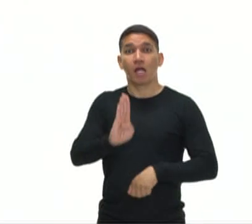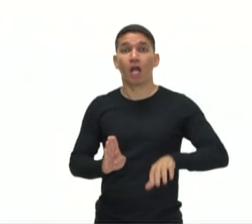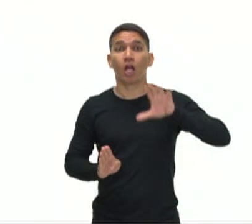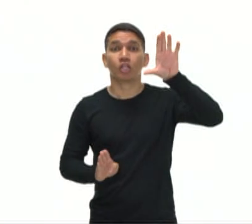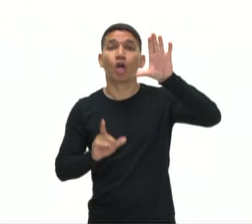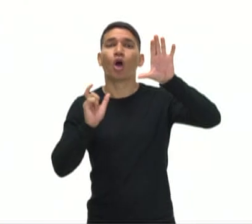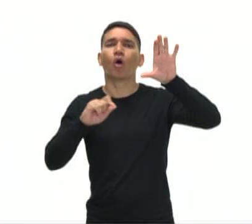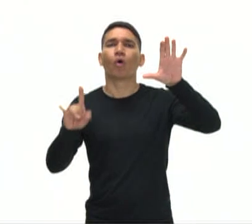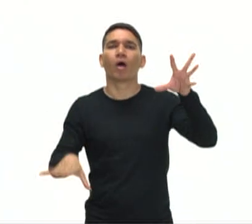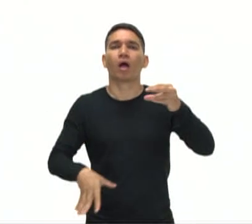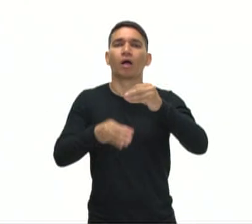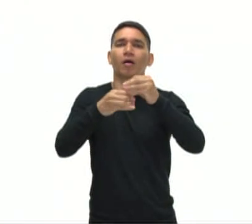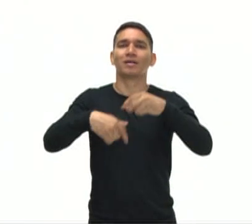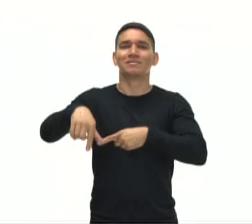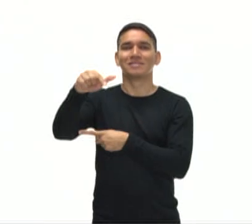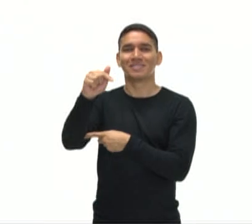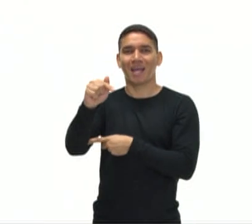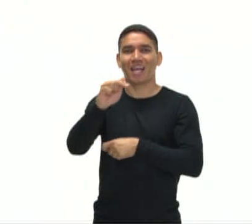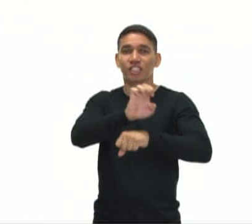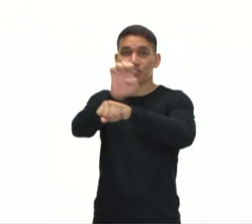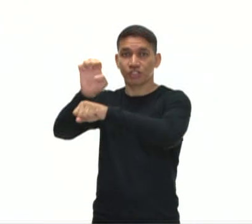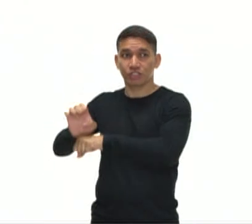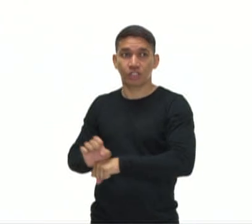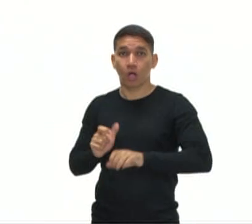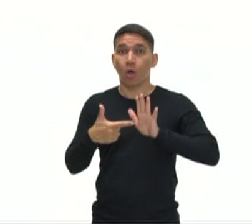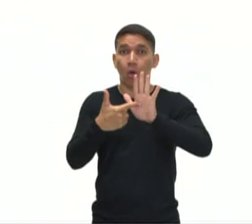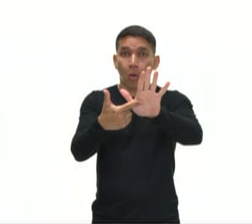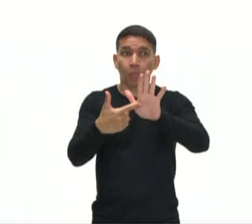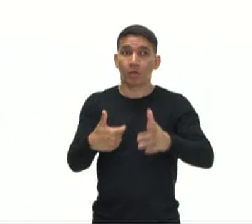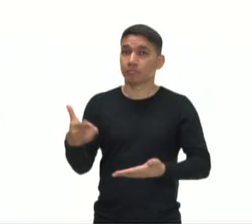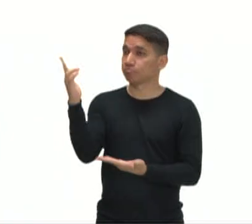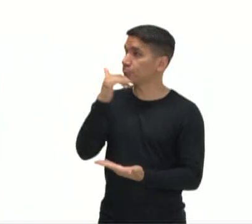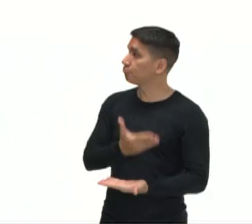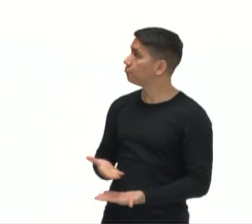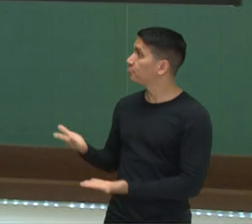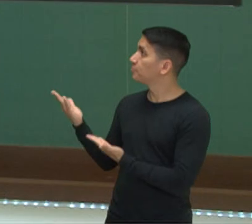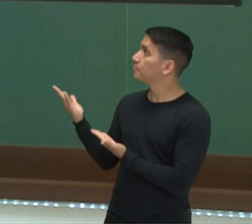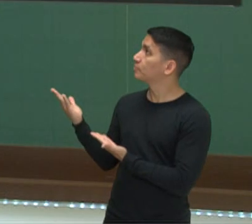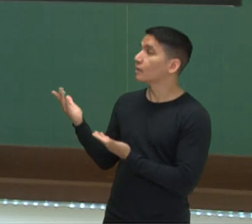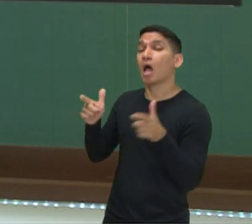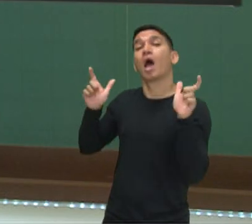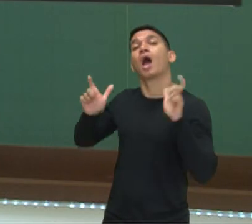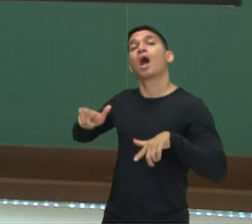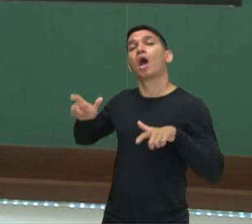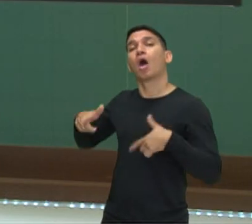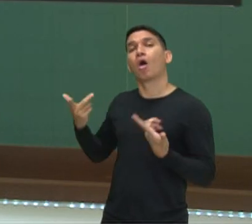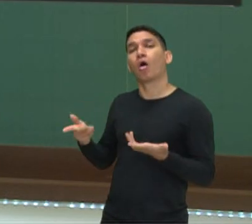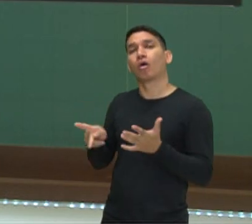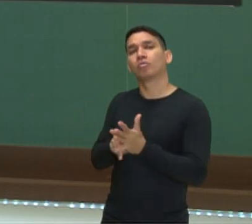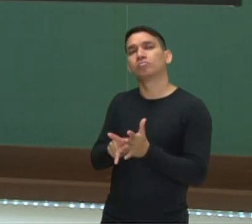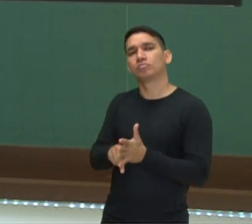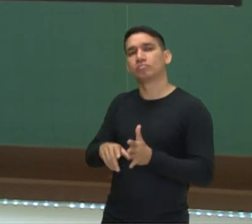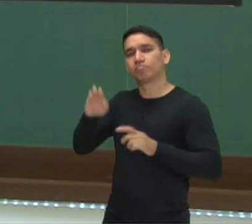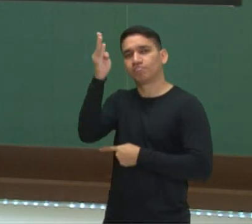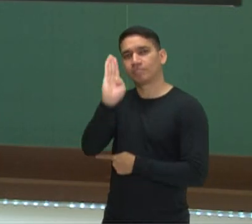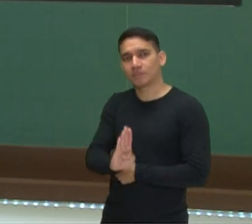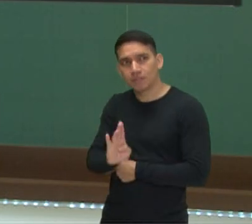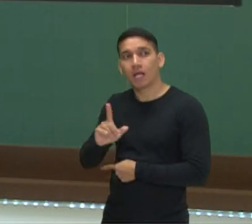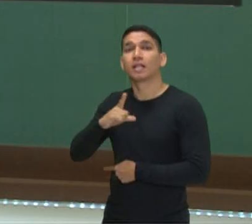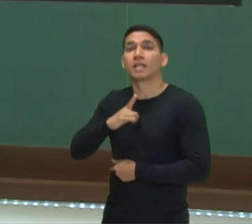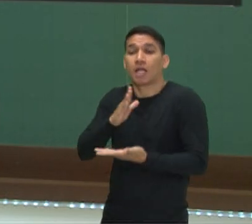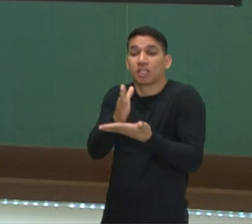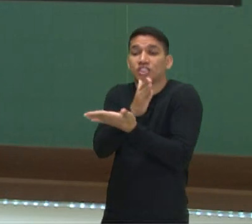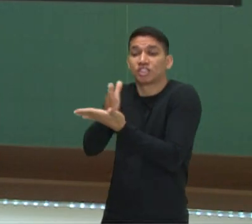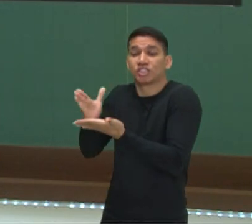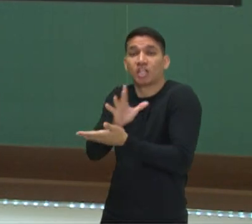por 7 estados. O mapa traz para nós aqui a localização geográfica. Então, e a